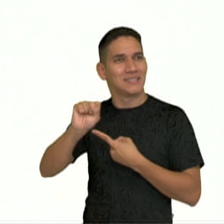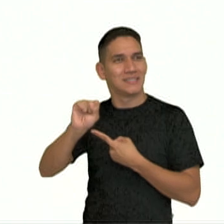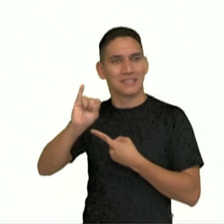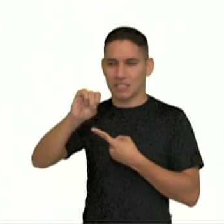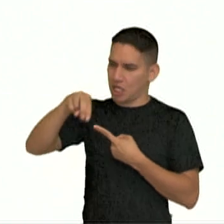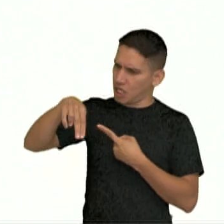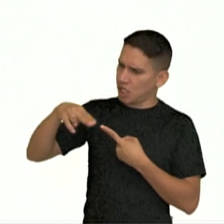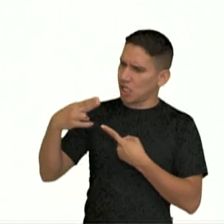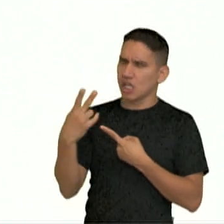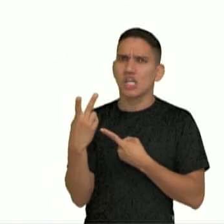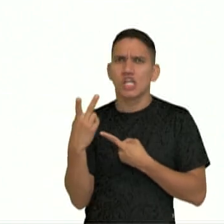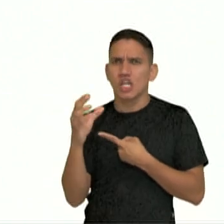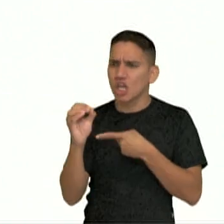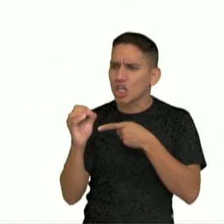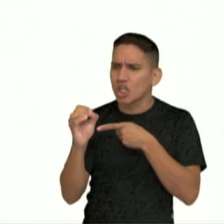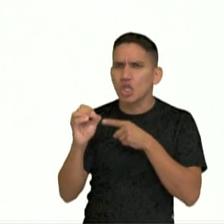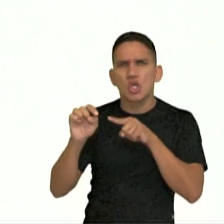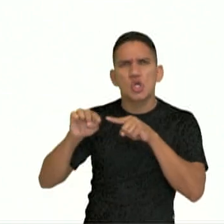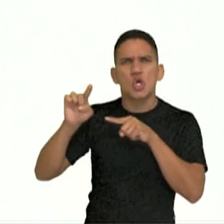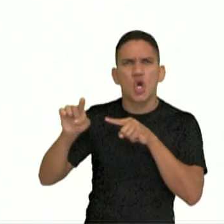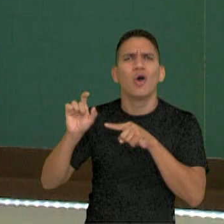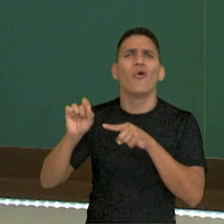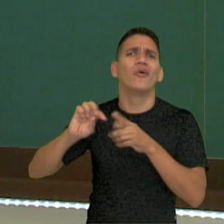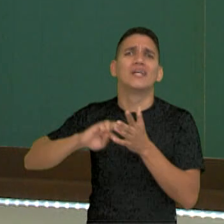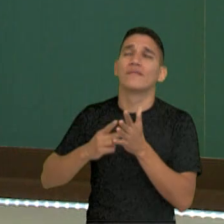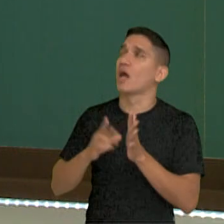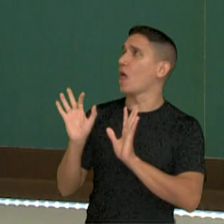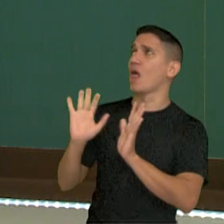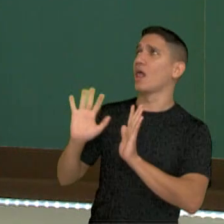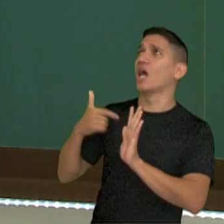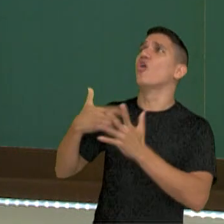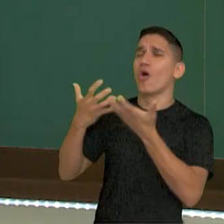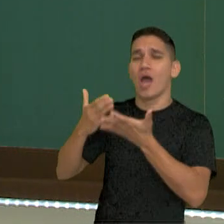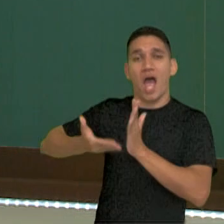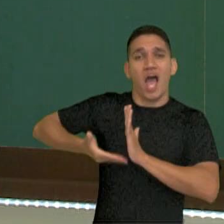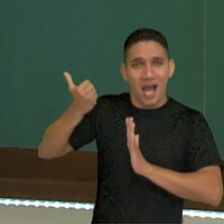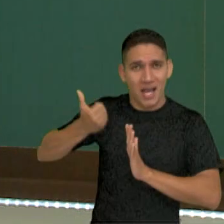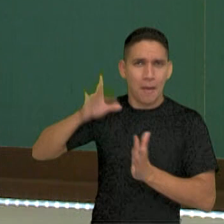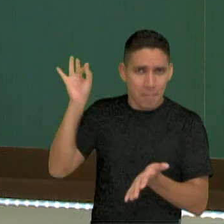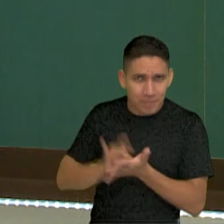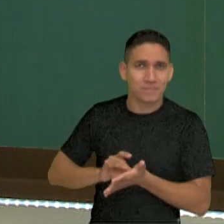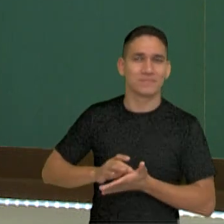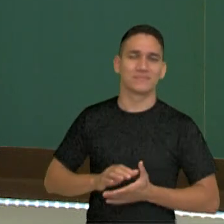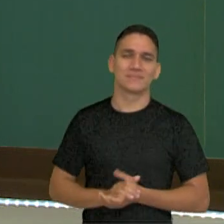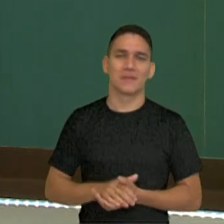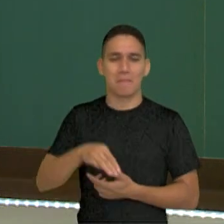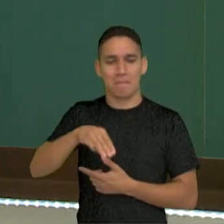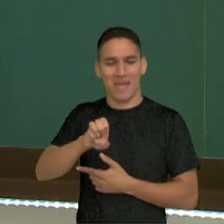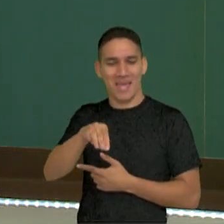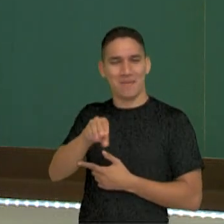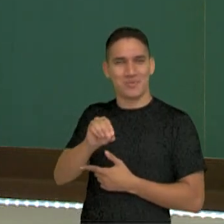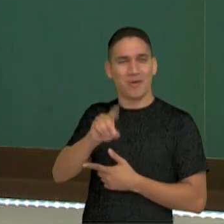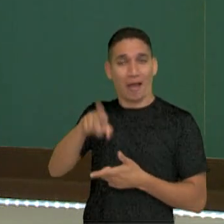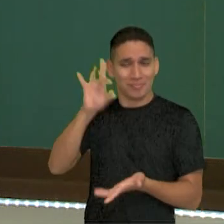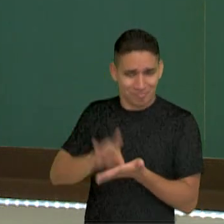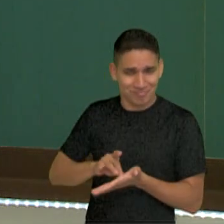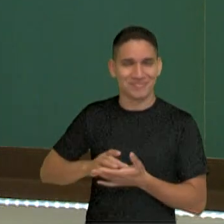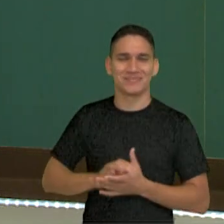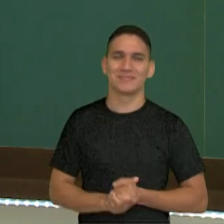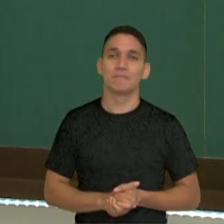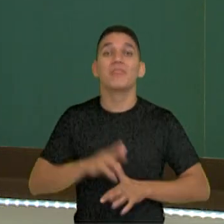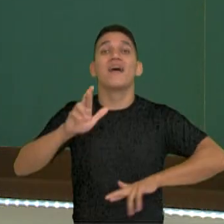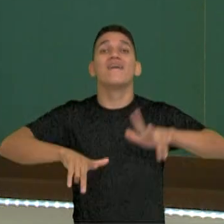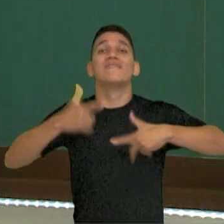Tá? Então quem colocou, né, essas variantes está correto. E a variação